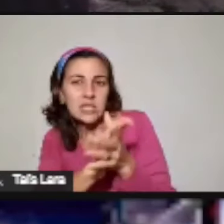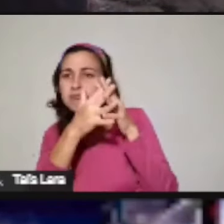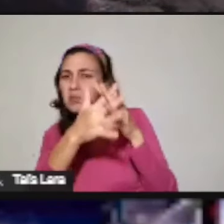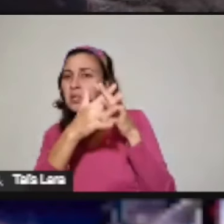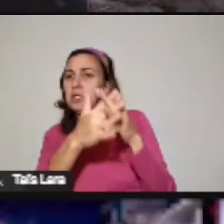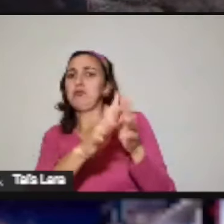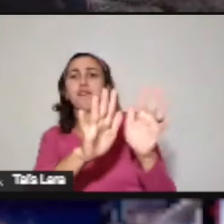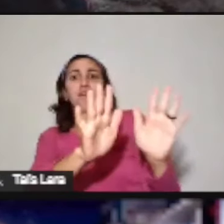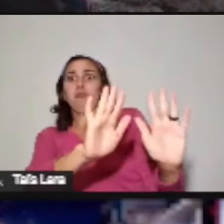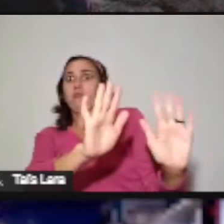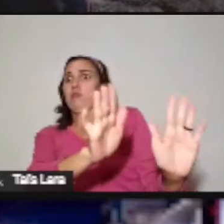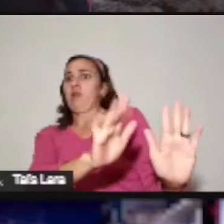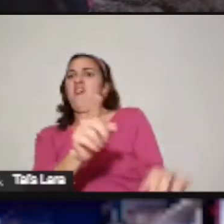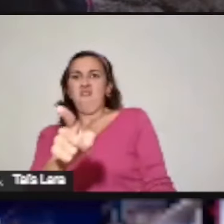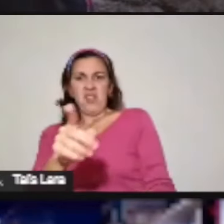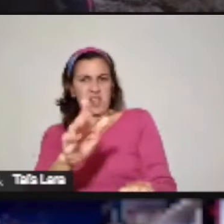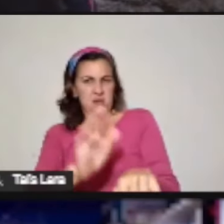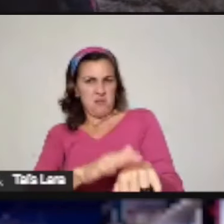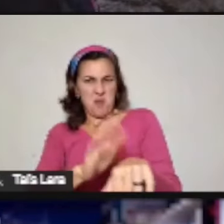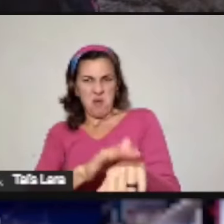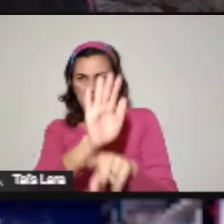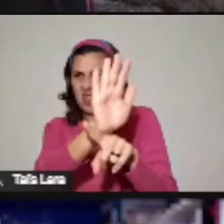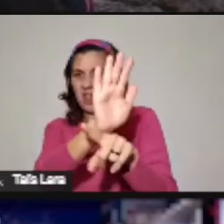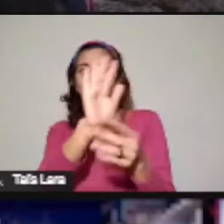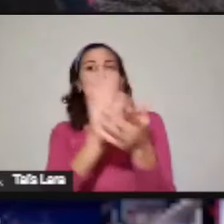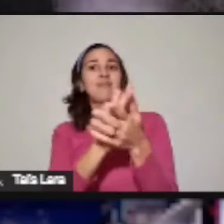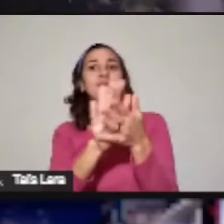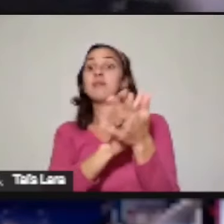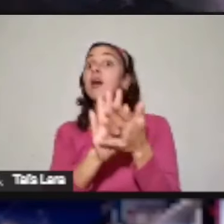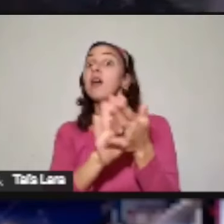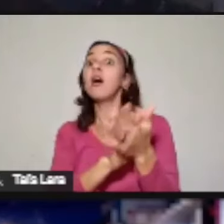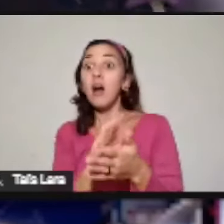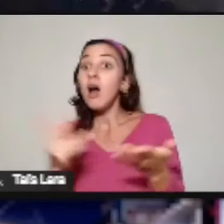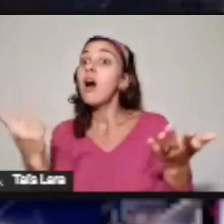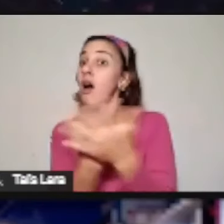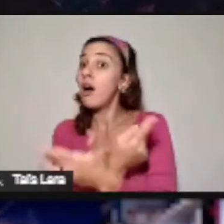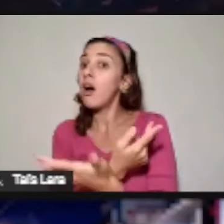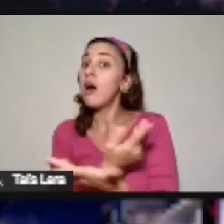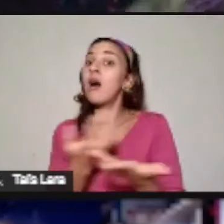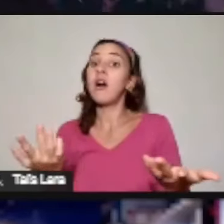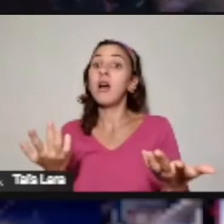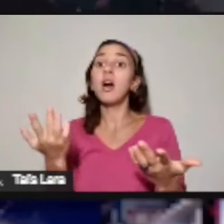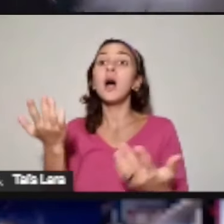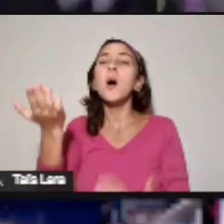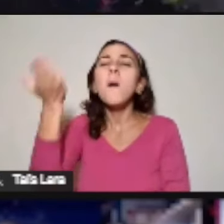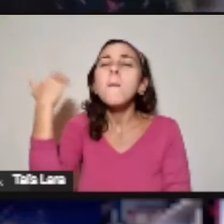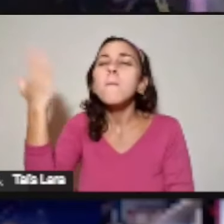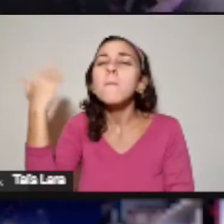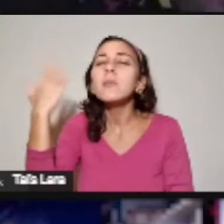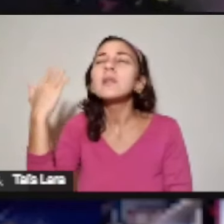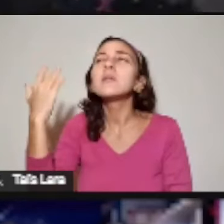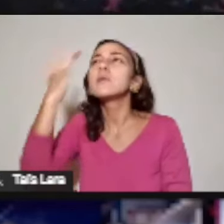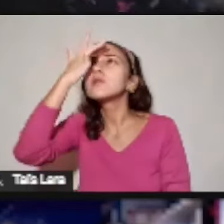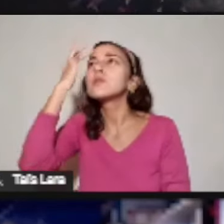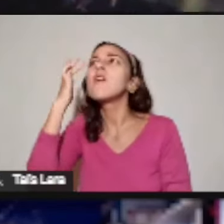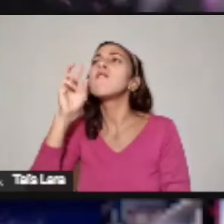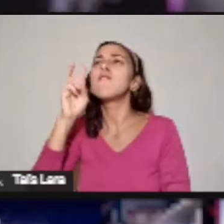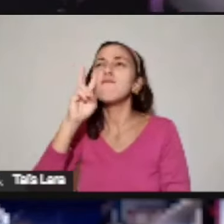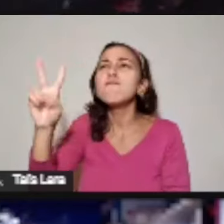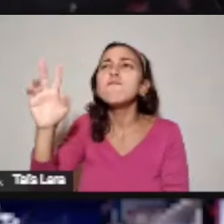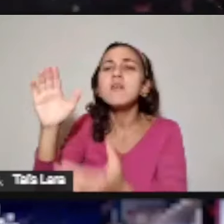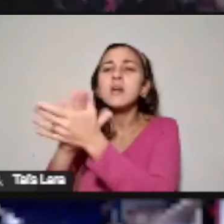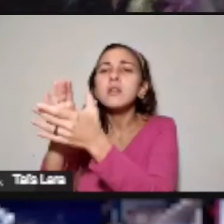ainda acontece em muitos lugares, de ver, às vezes, um casal que as pessoas detectam que devem ser ali, né,